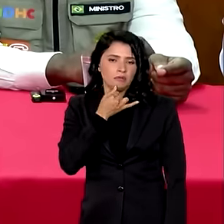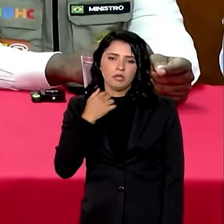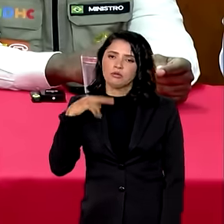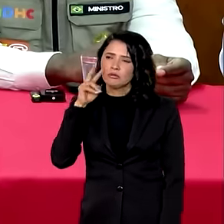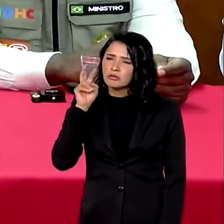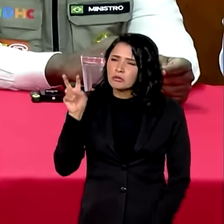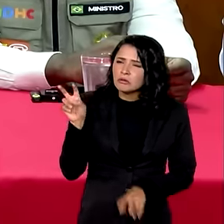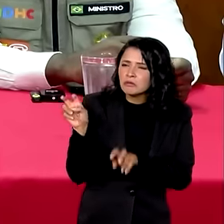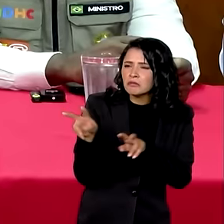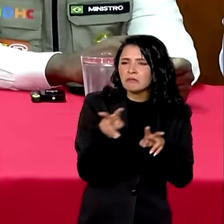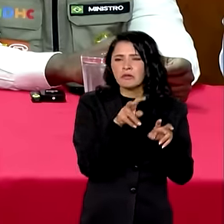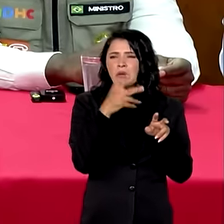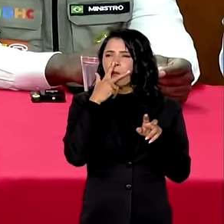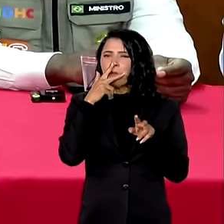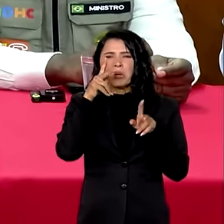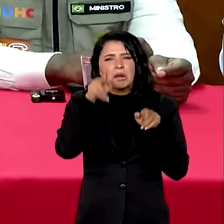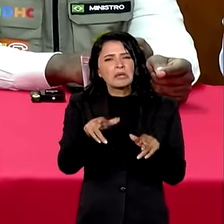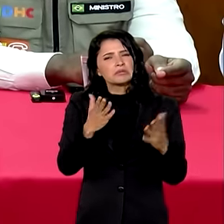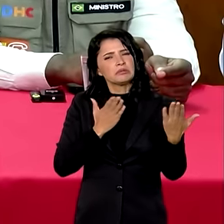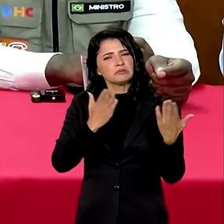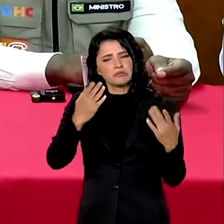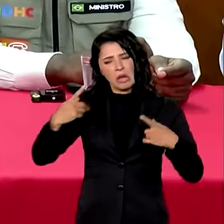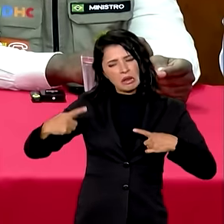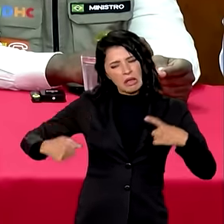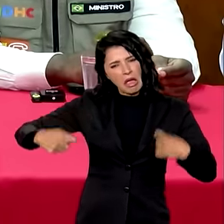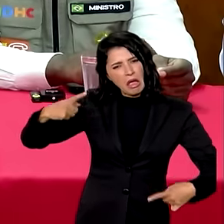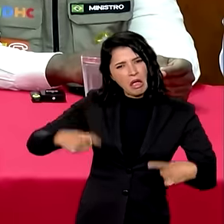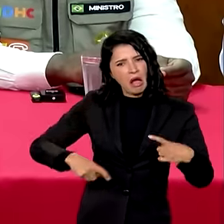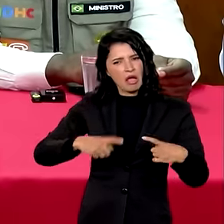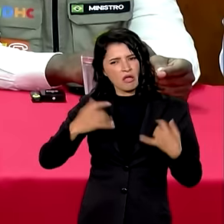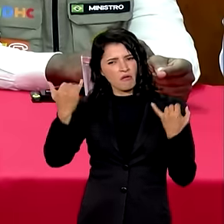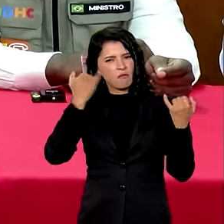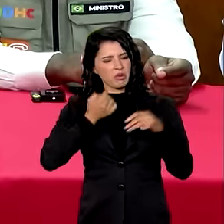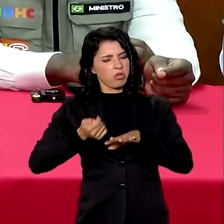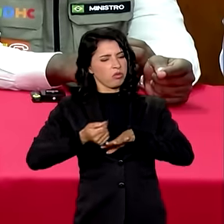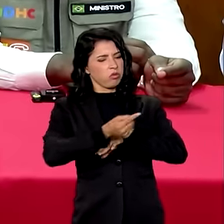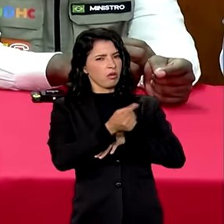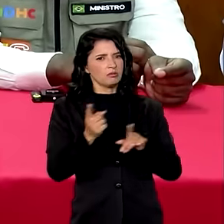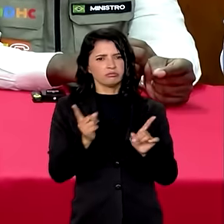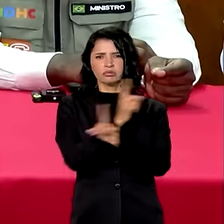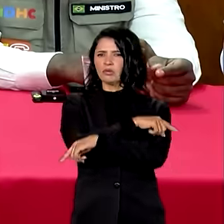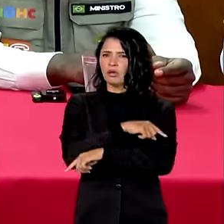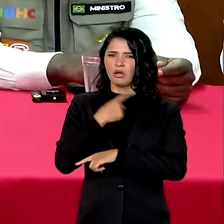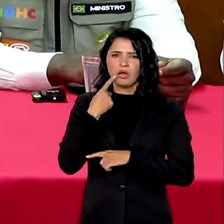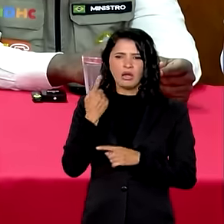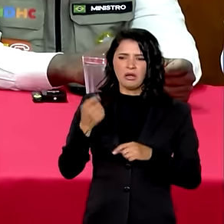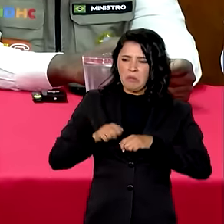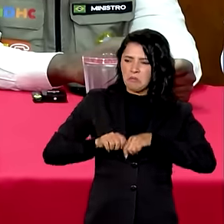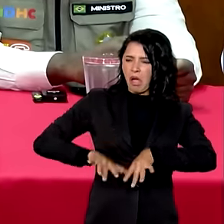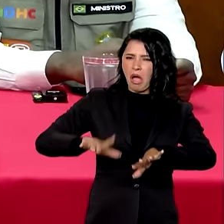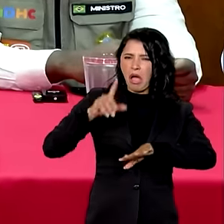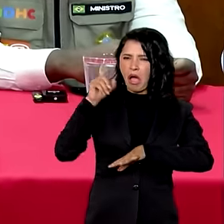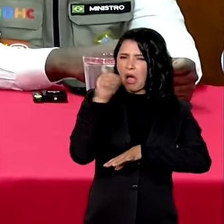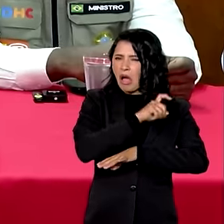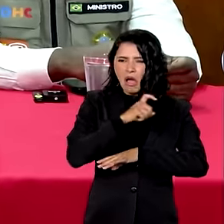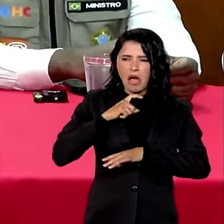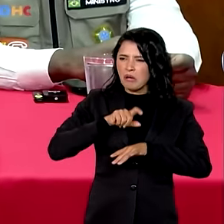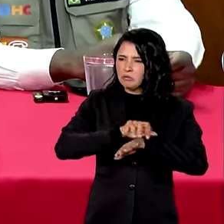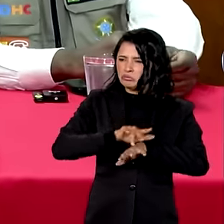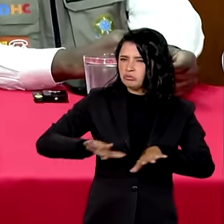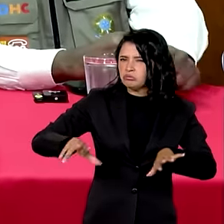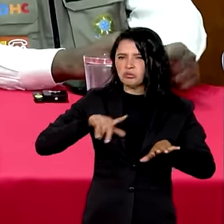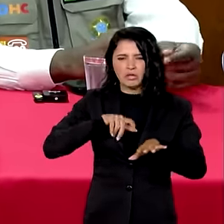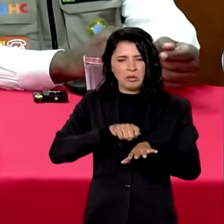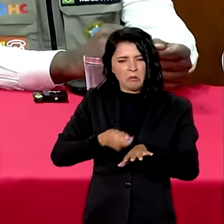assistindo uma guerra de contra-informação, de disseminação de mentiras e de fake news,